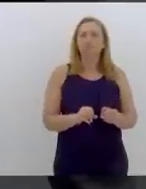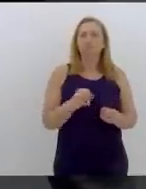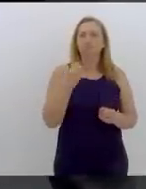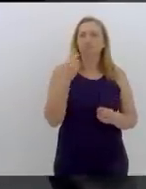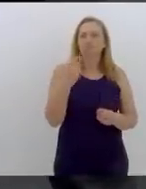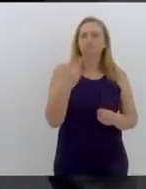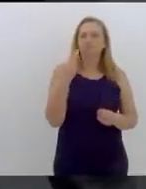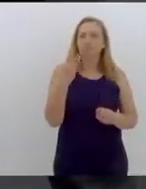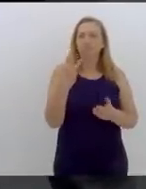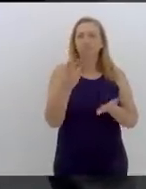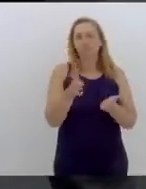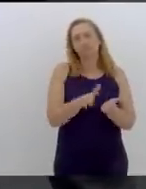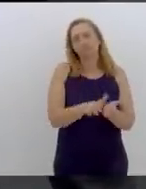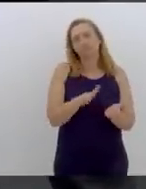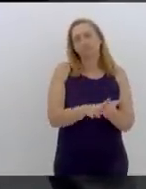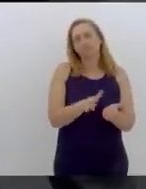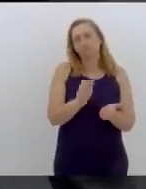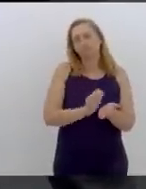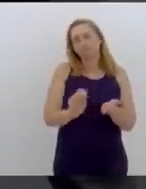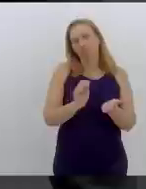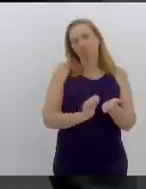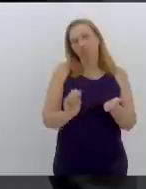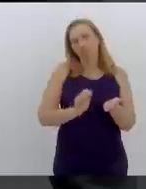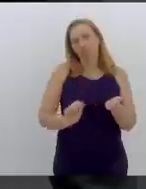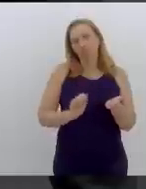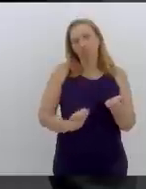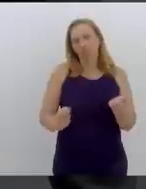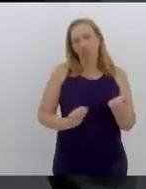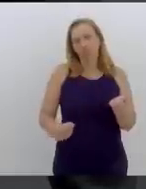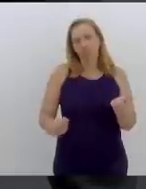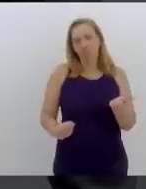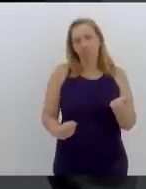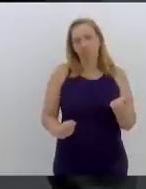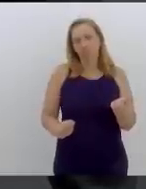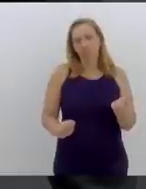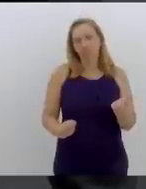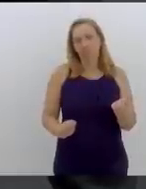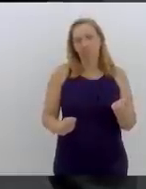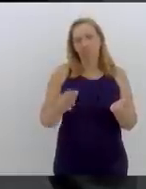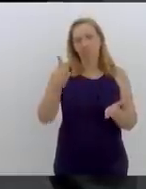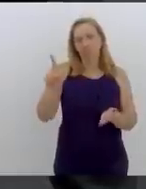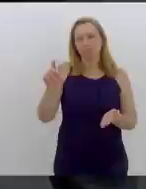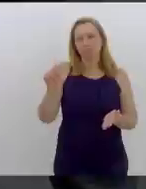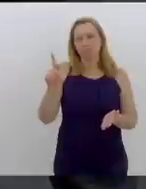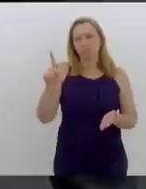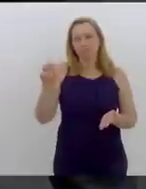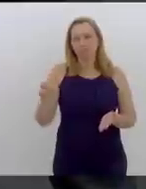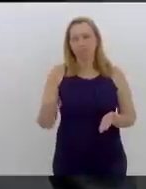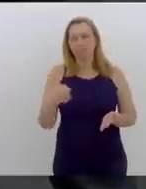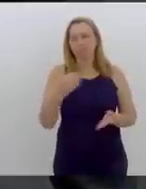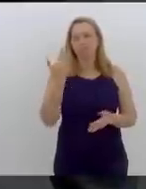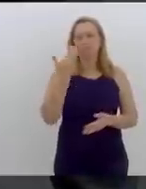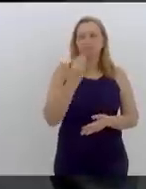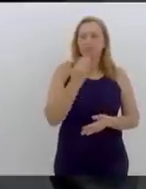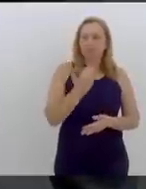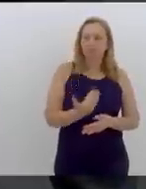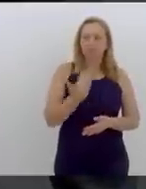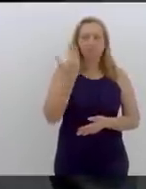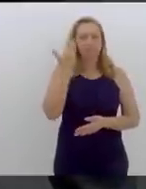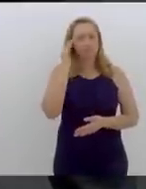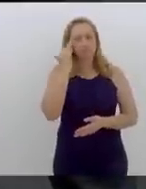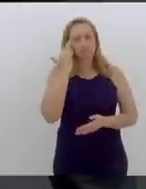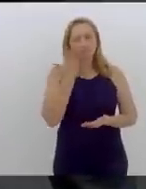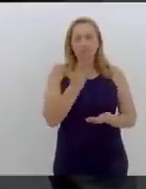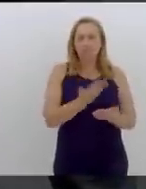a três folhas aonde eu questiono a passagem do meu pai o pedido da compreensão da